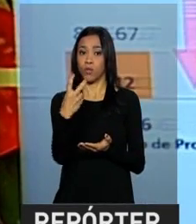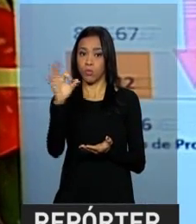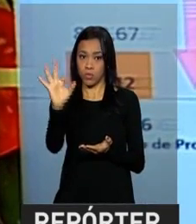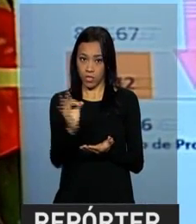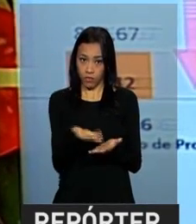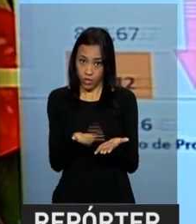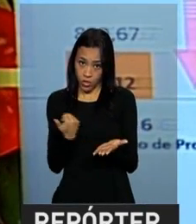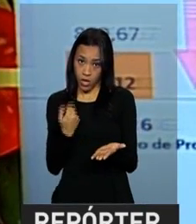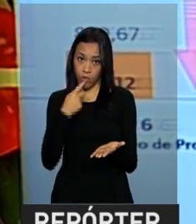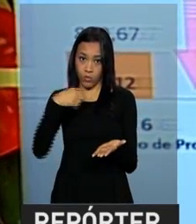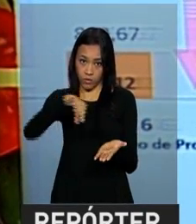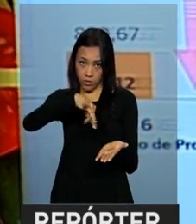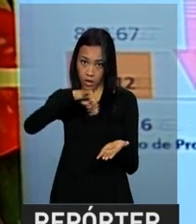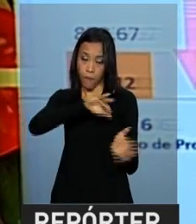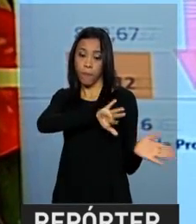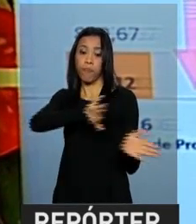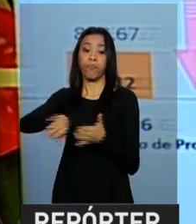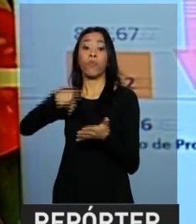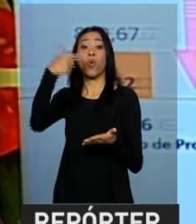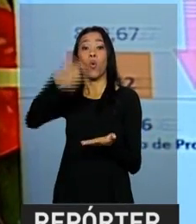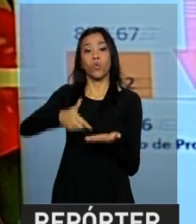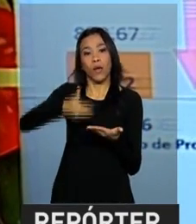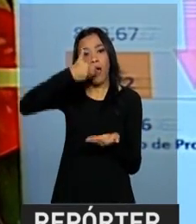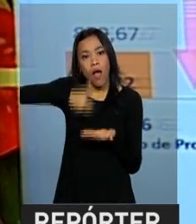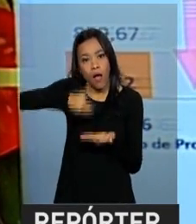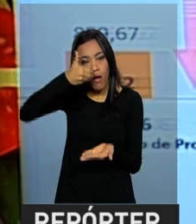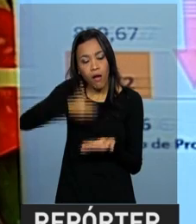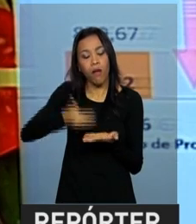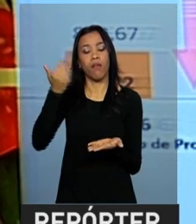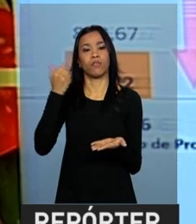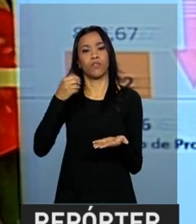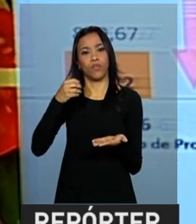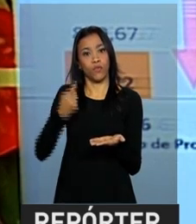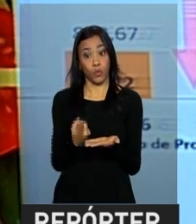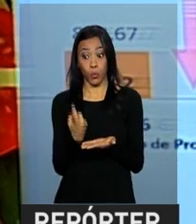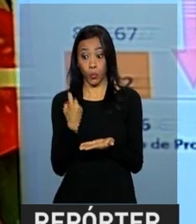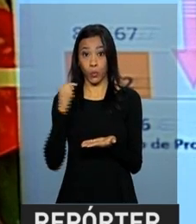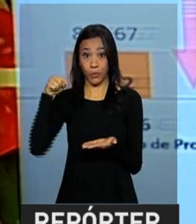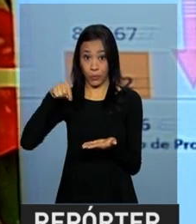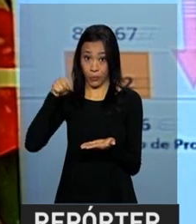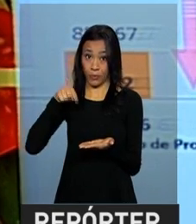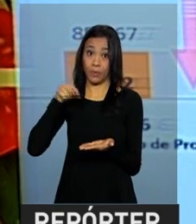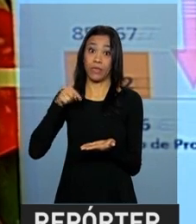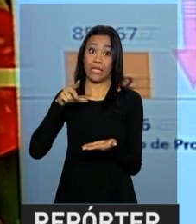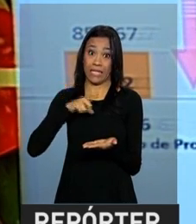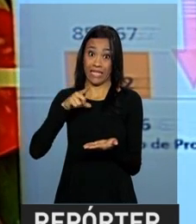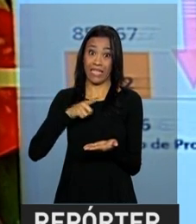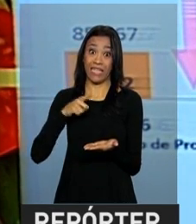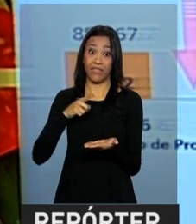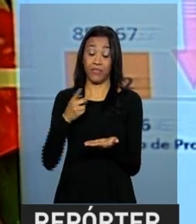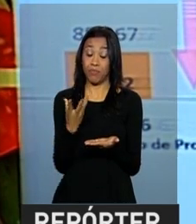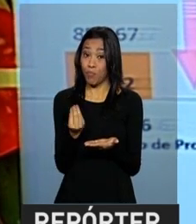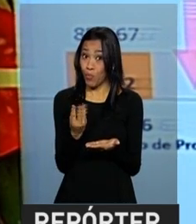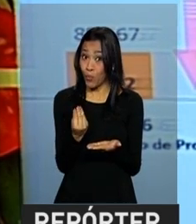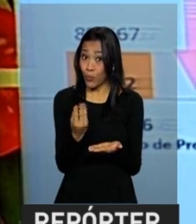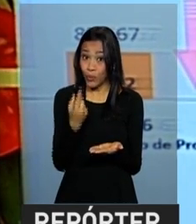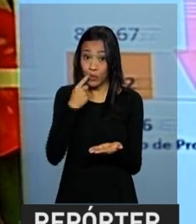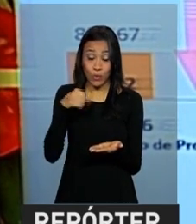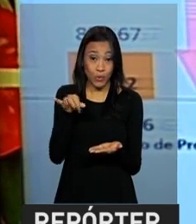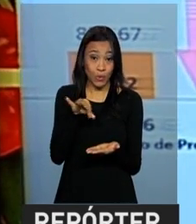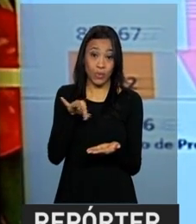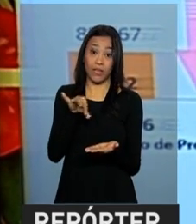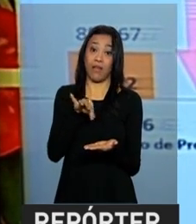passar nos Caldos líquidos e gel foi o único única categoria que houve um aumento da concentração média de